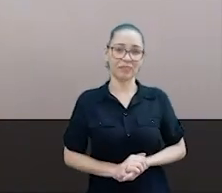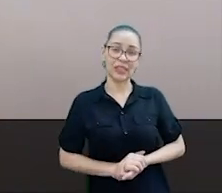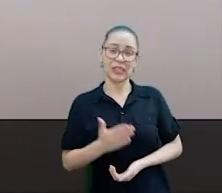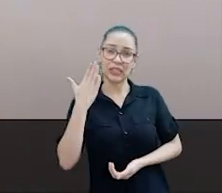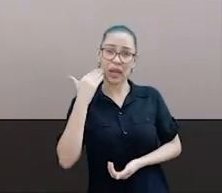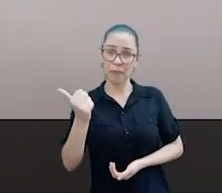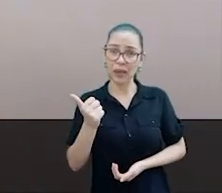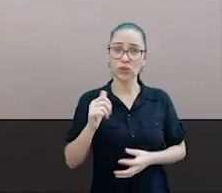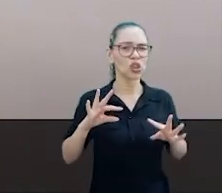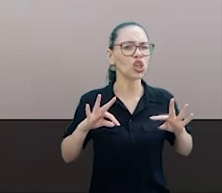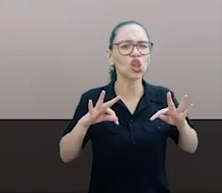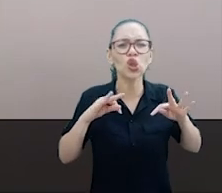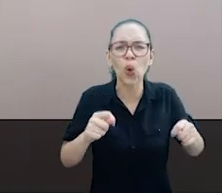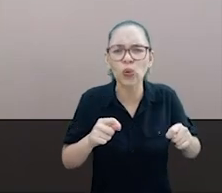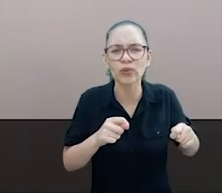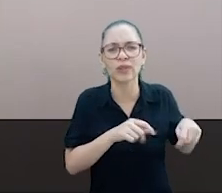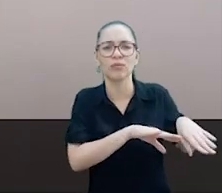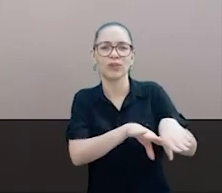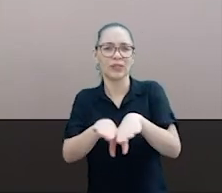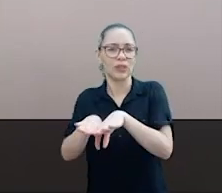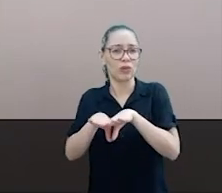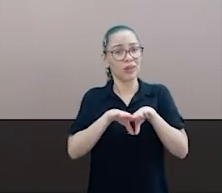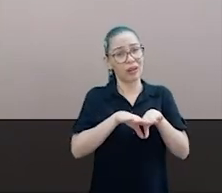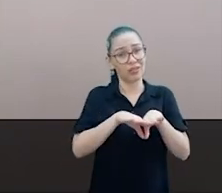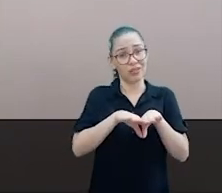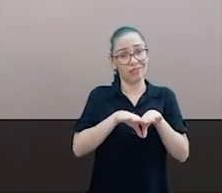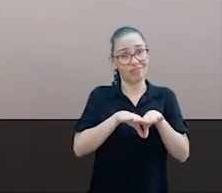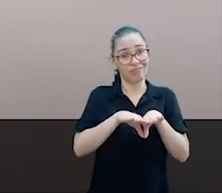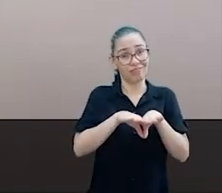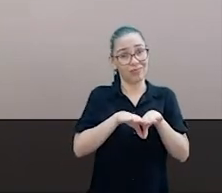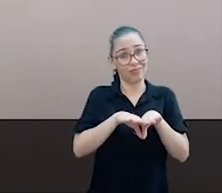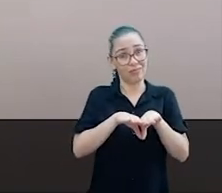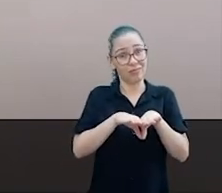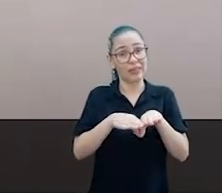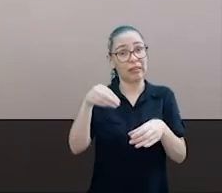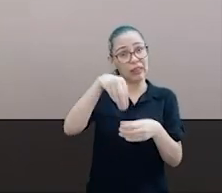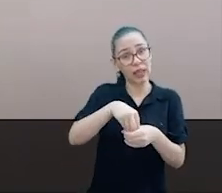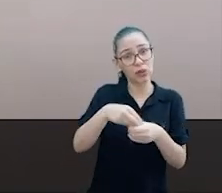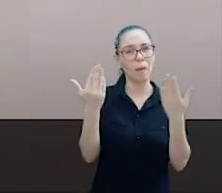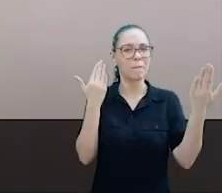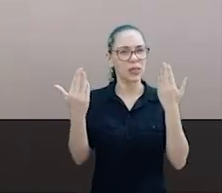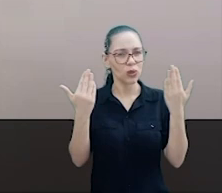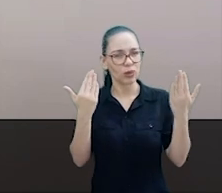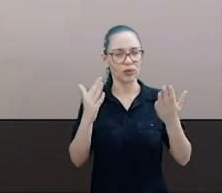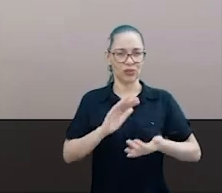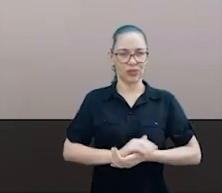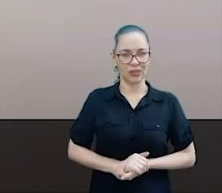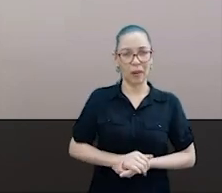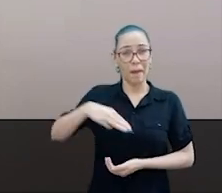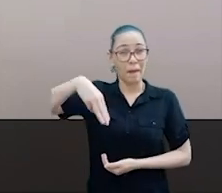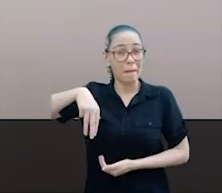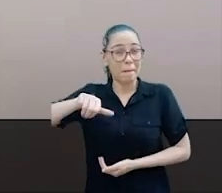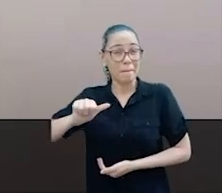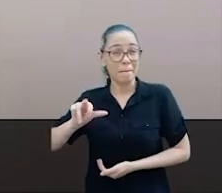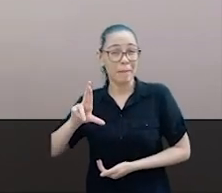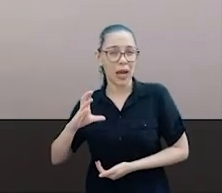o nosso país e que representa demandas muito específicas, muitas vezes longe daquela psicologia mais voltada a atender